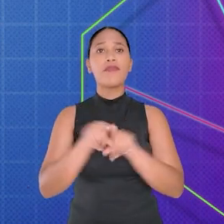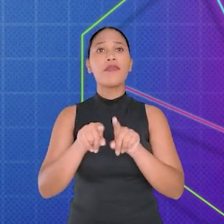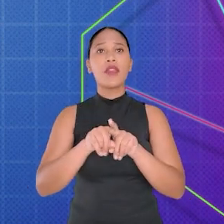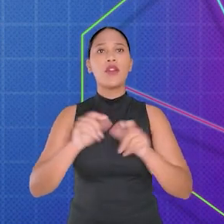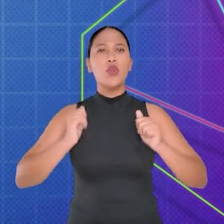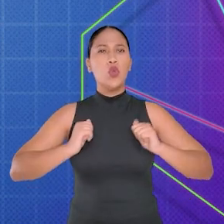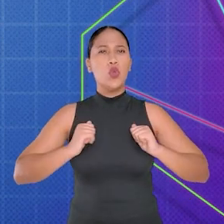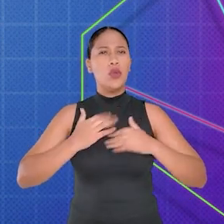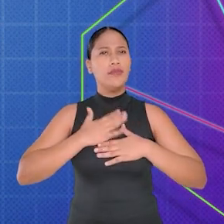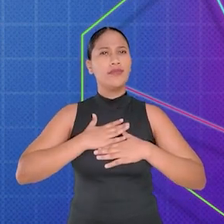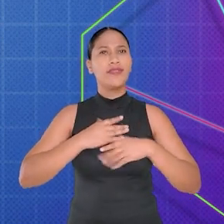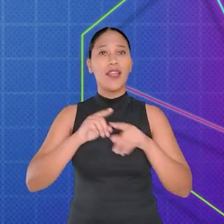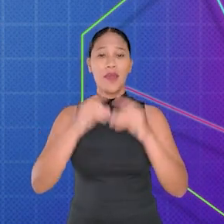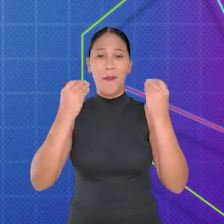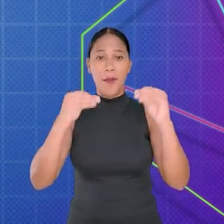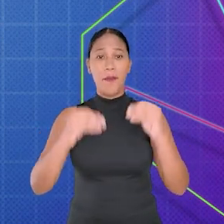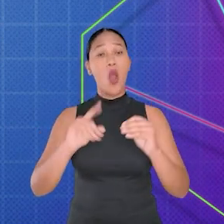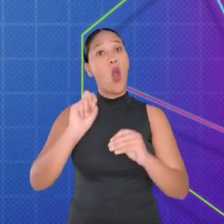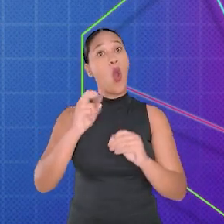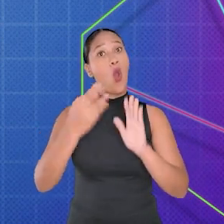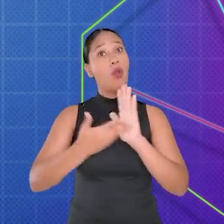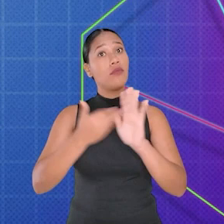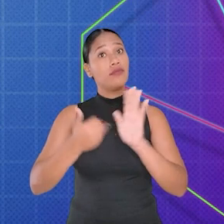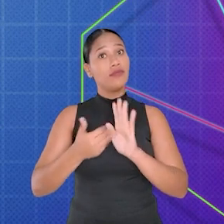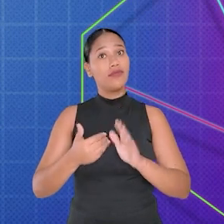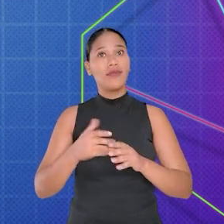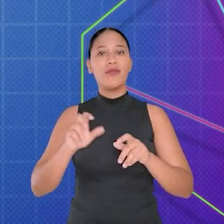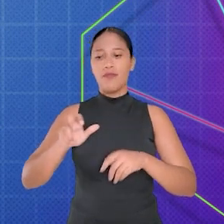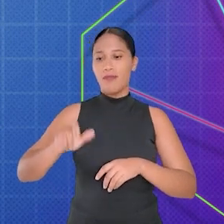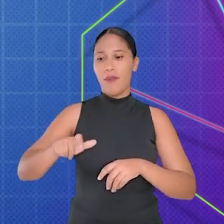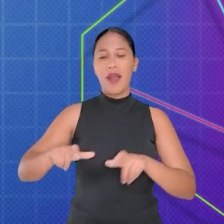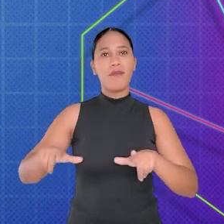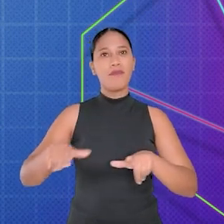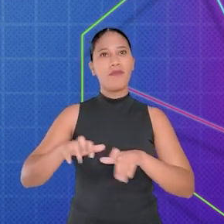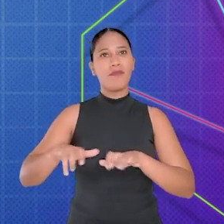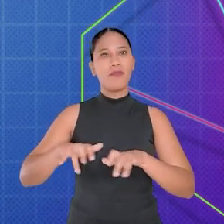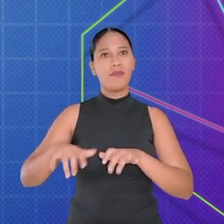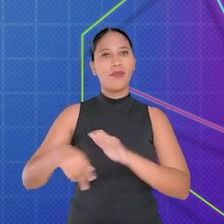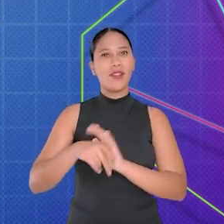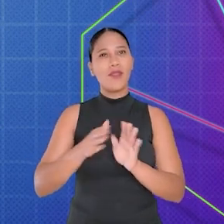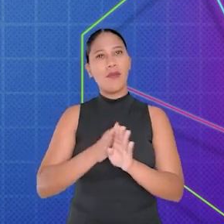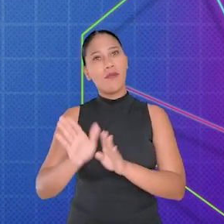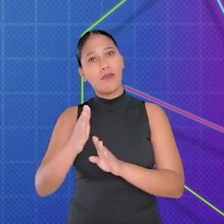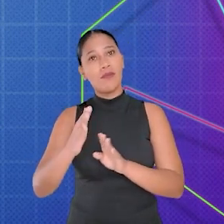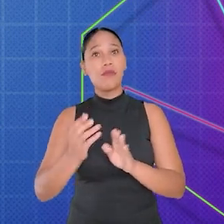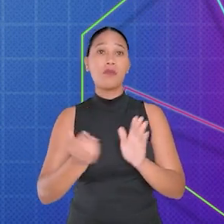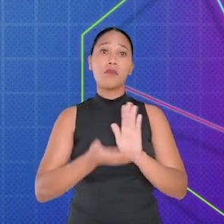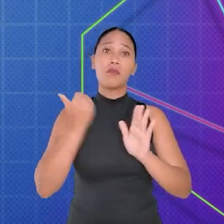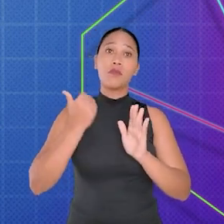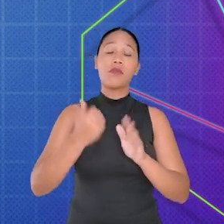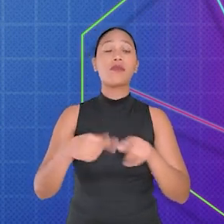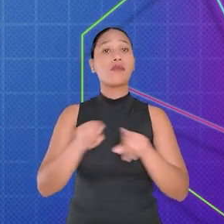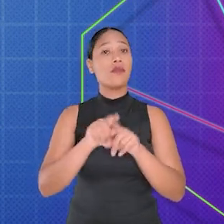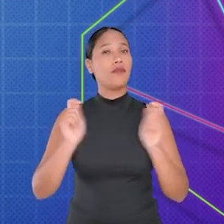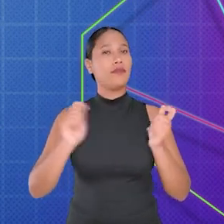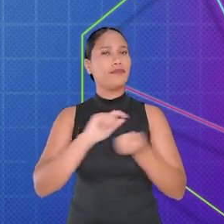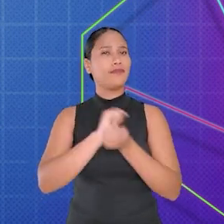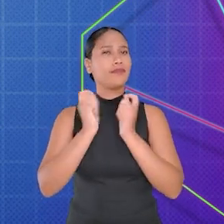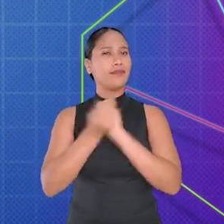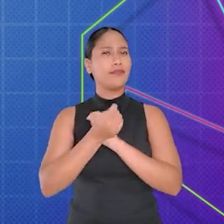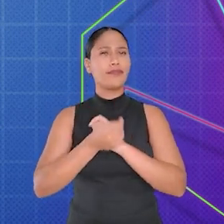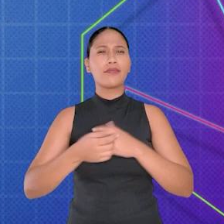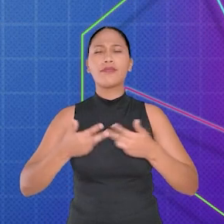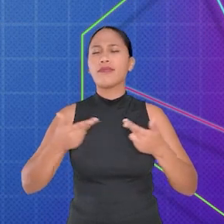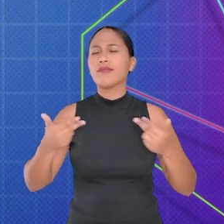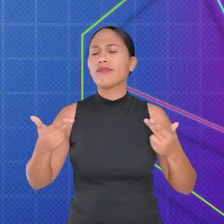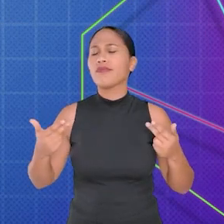de maneira conveniente e adicione ou remova atalhos de teclado. Com essa capacidade de personalização, o Blender pode ser adaptado